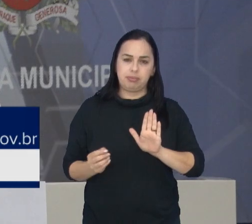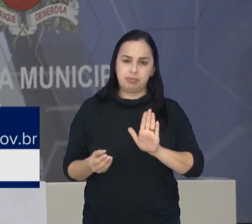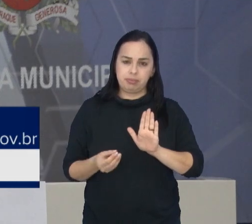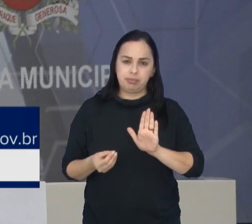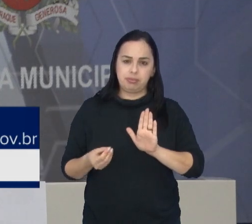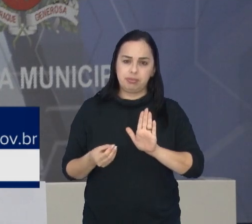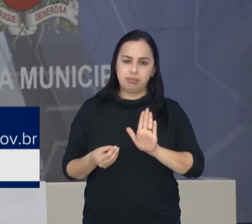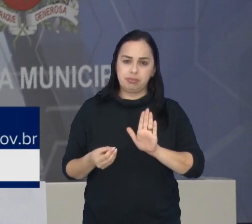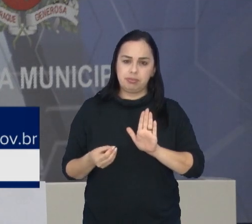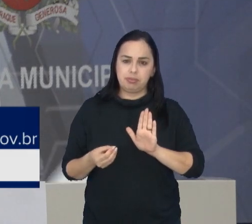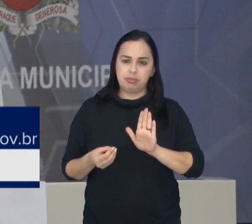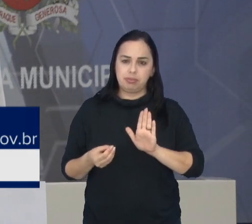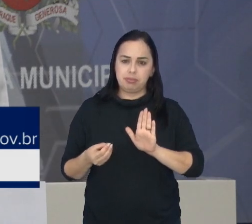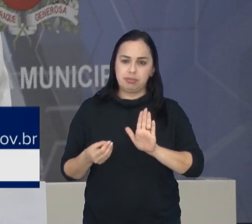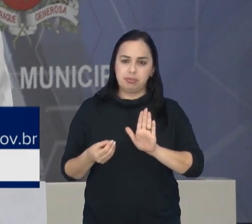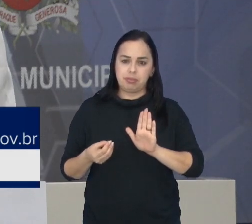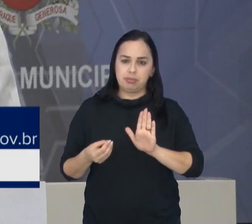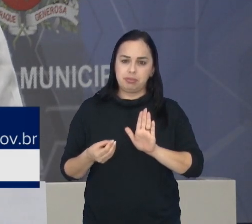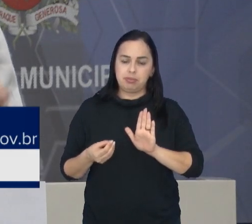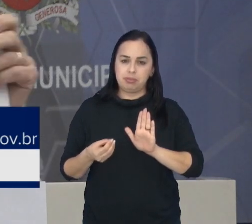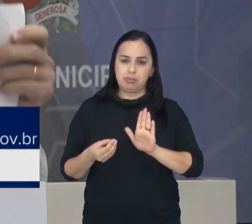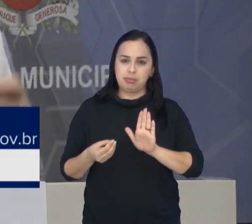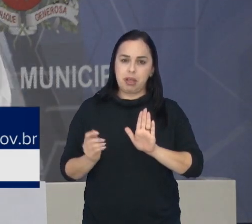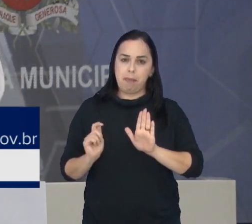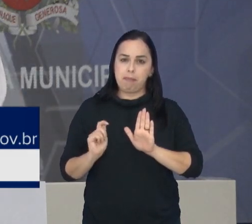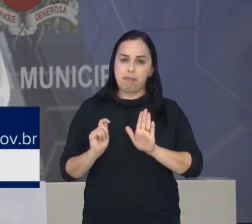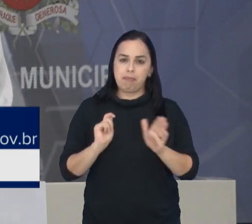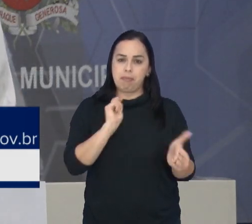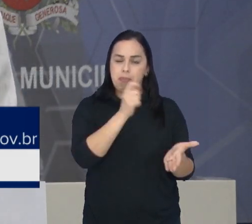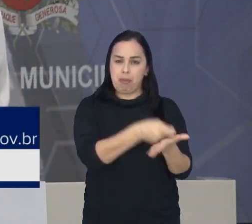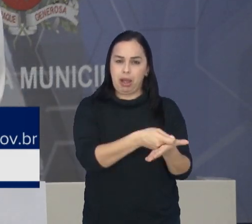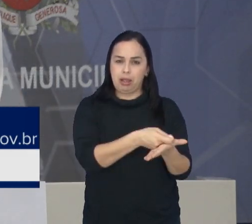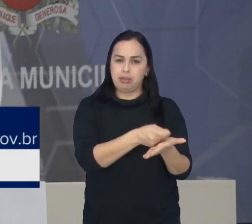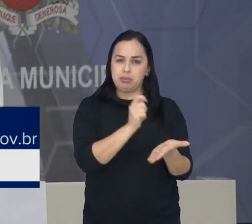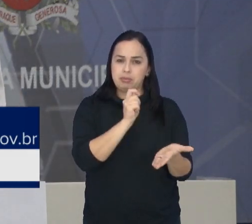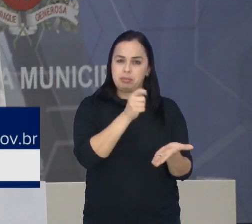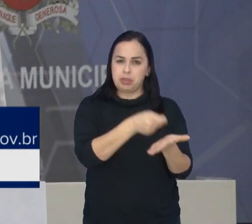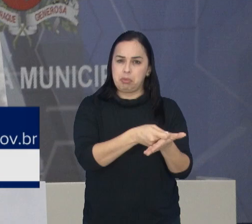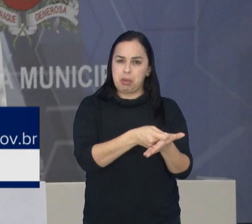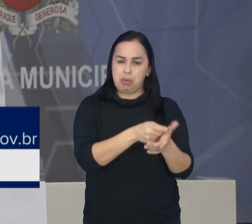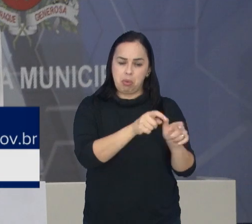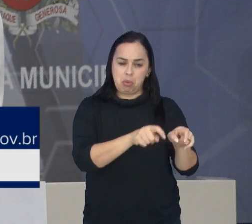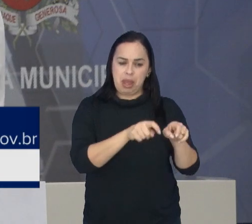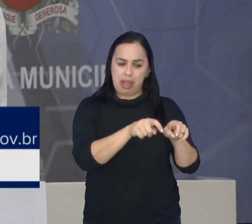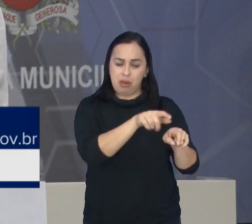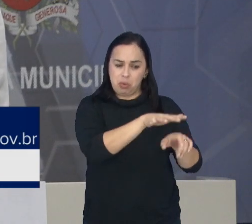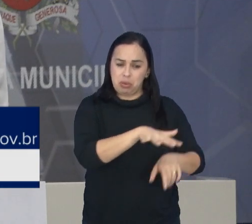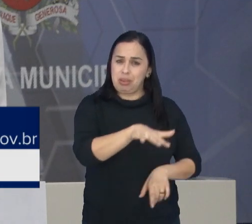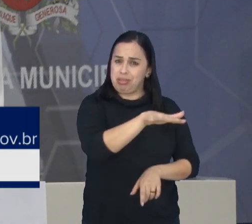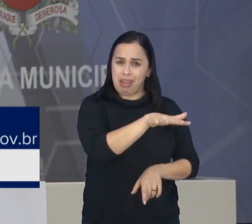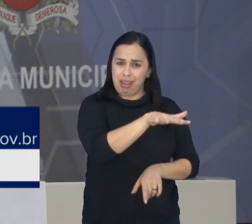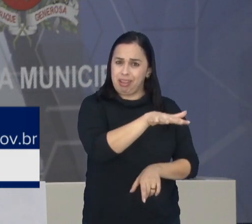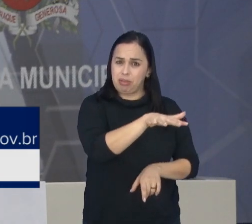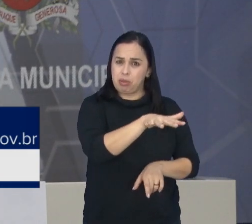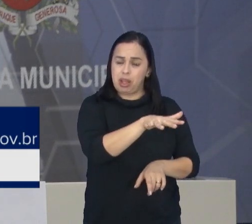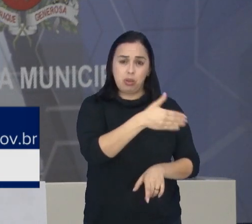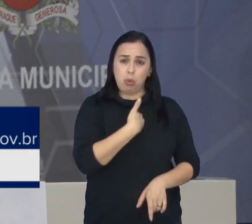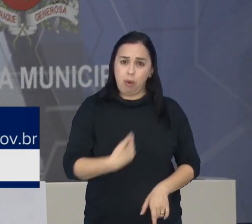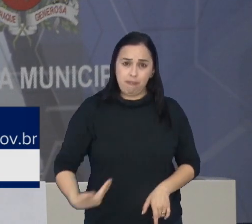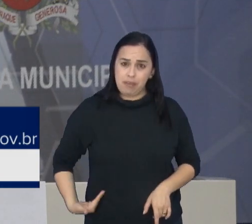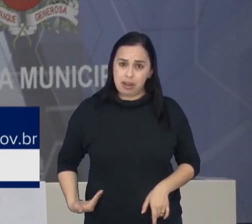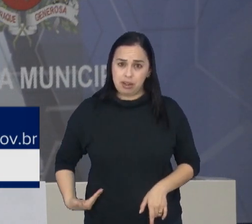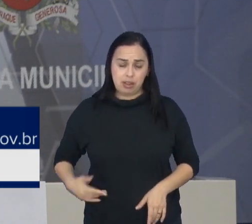da indenização, mas, por exemplo, indenizar um terreno público é inconstitucional e é crime